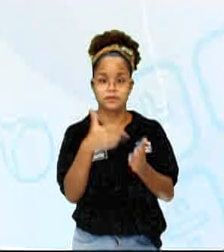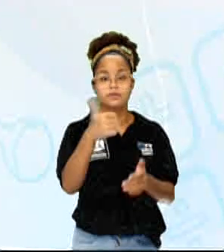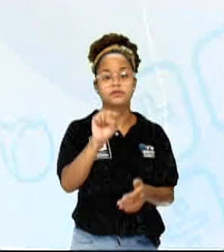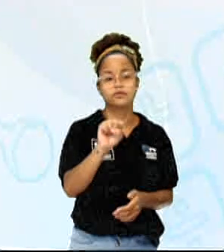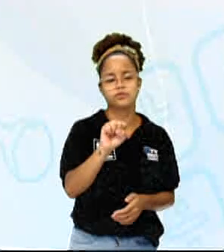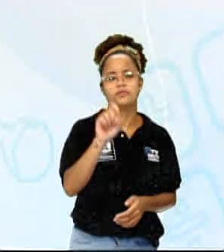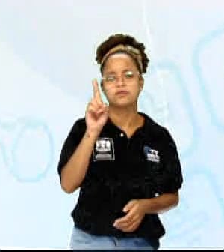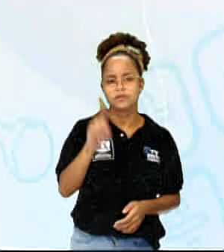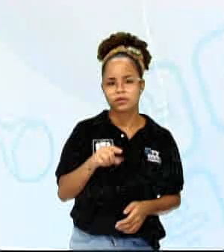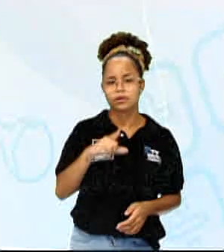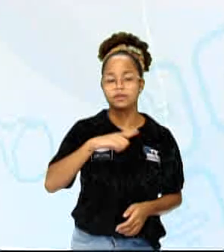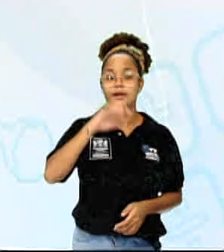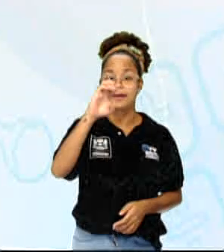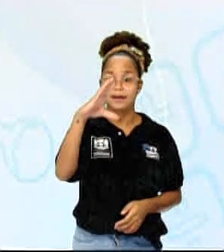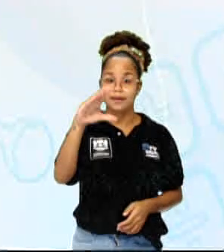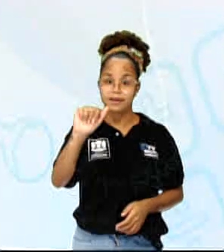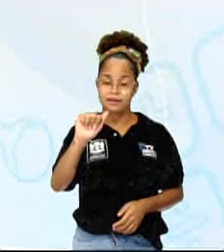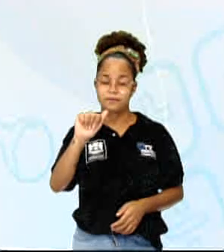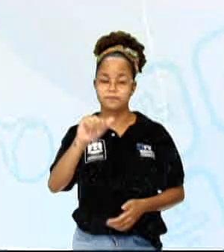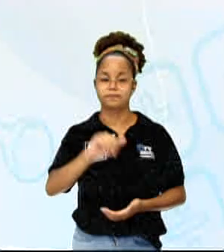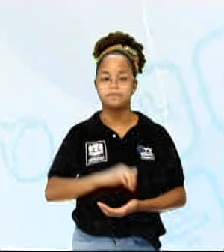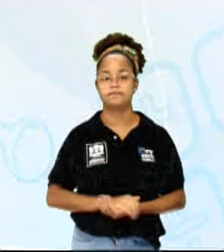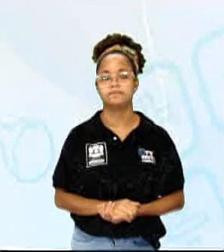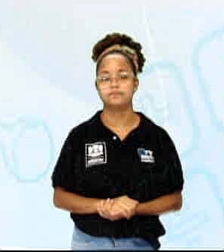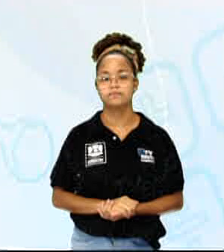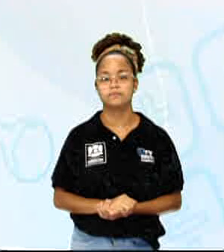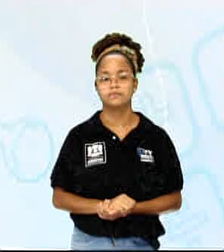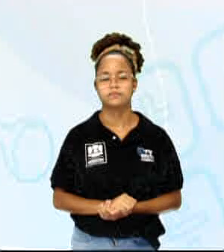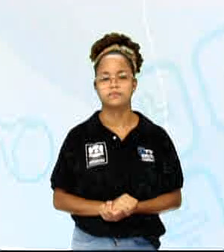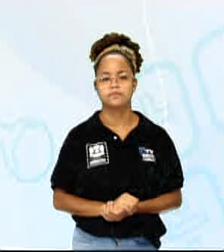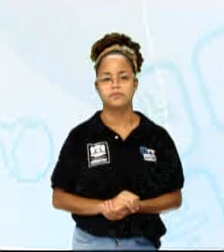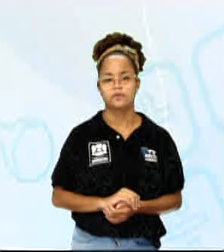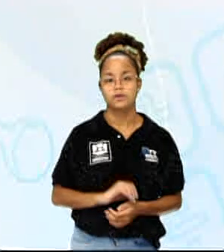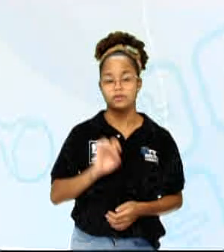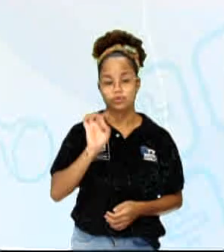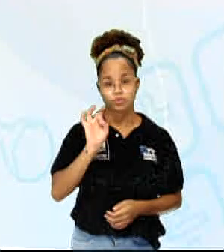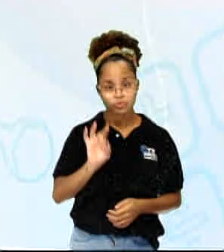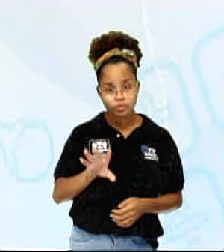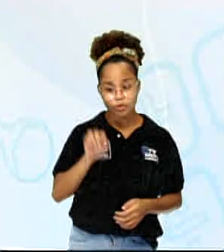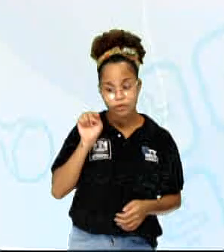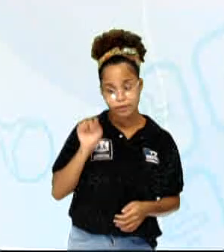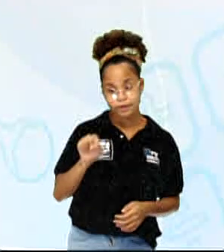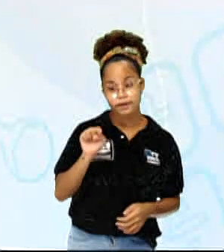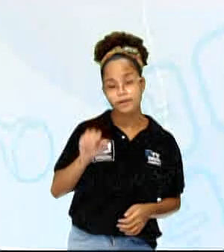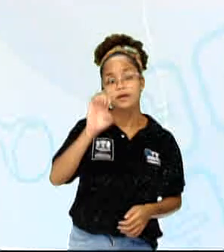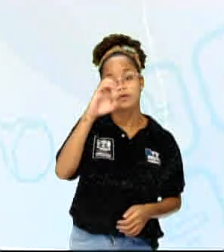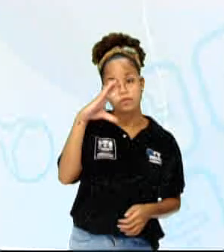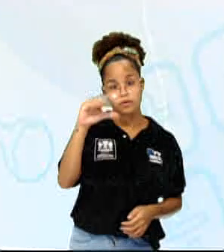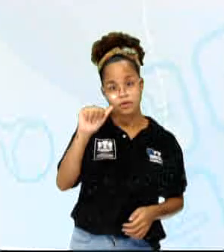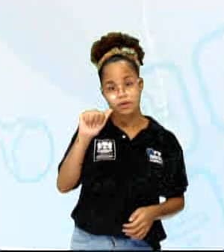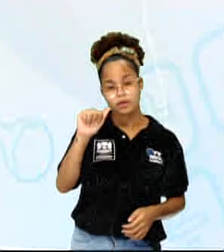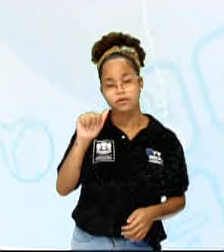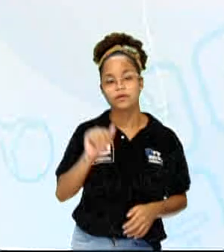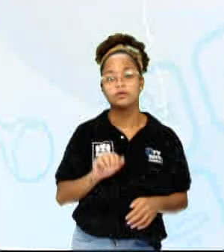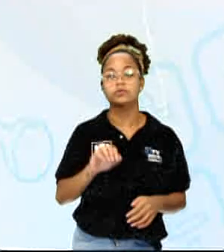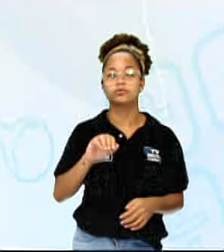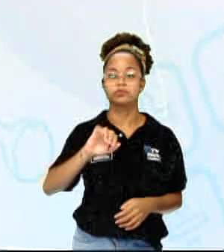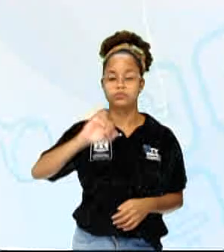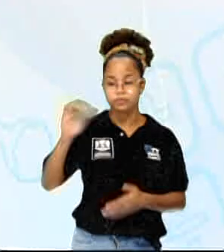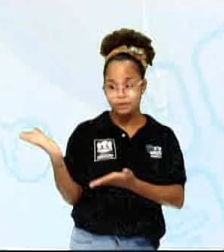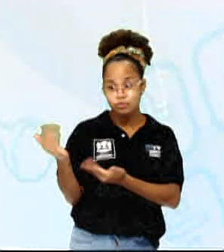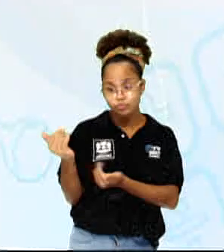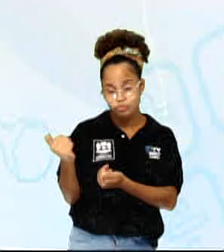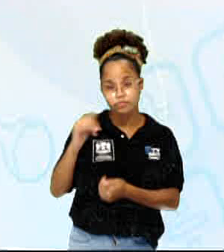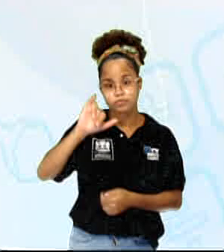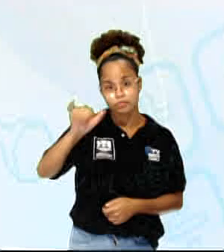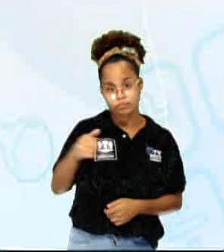o Estatuto da Criança e do Adolescente e, excepcionalmente, este Estatuto, o da Juventude,